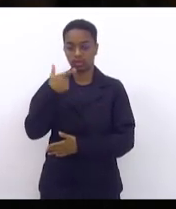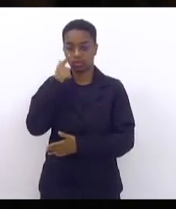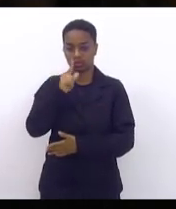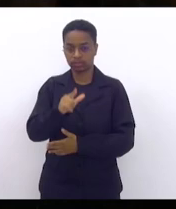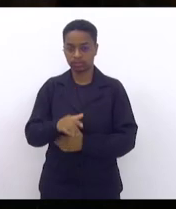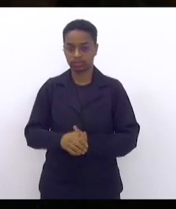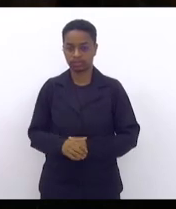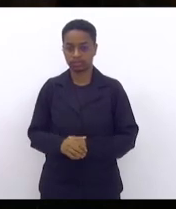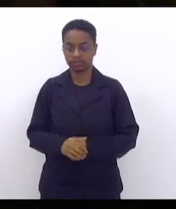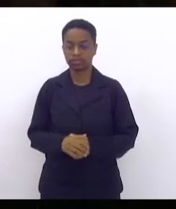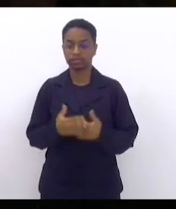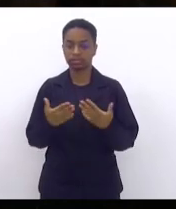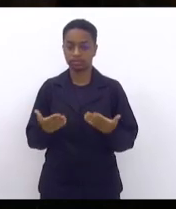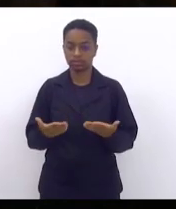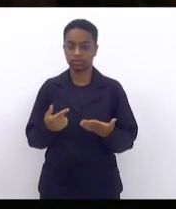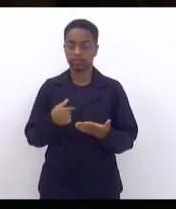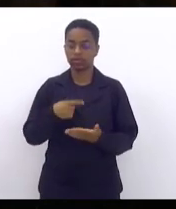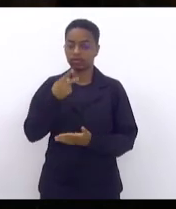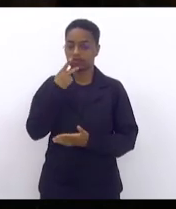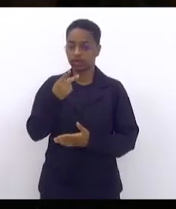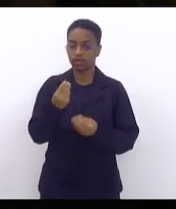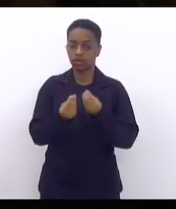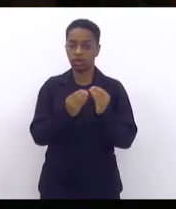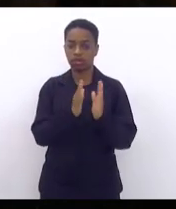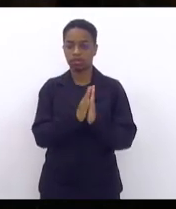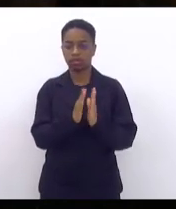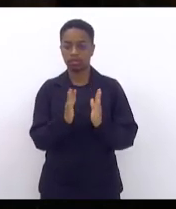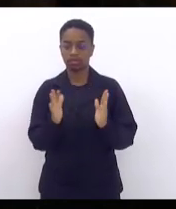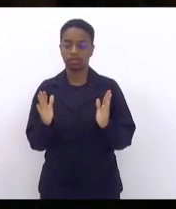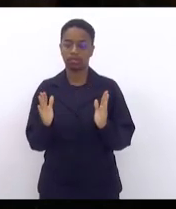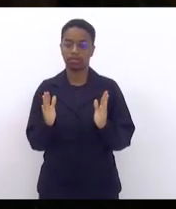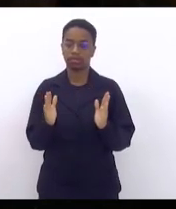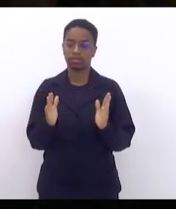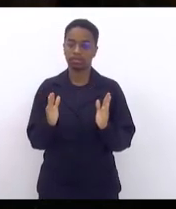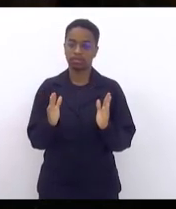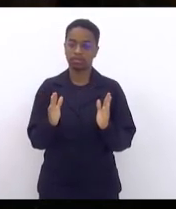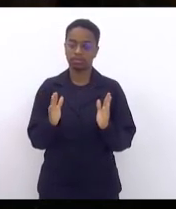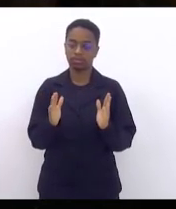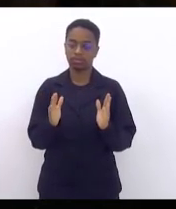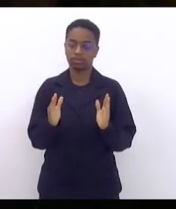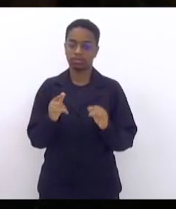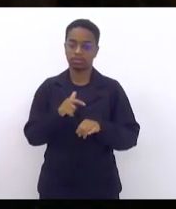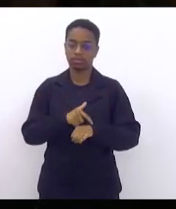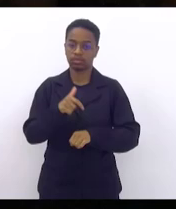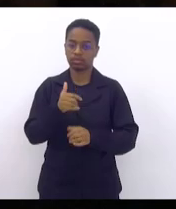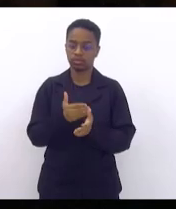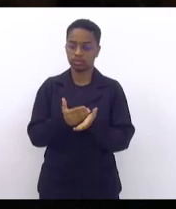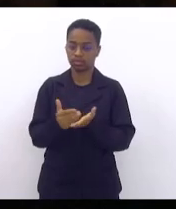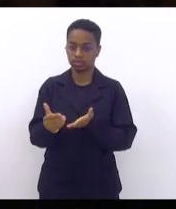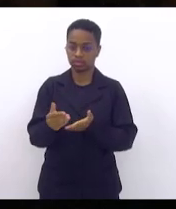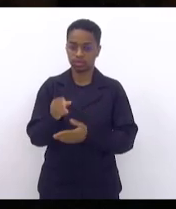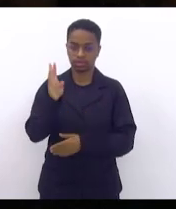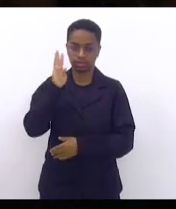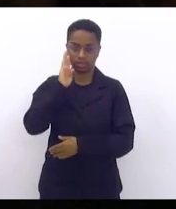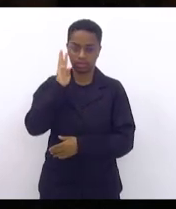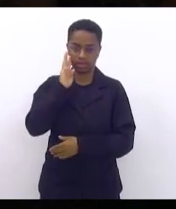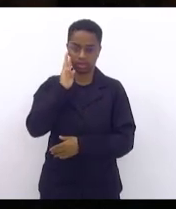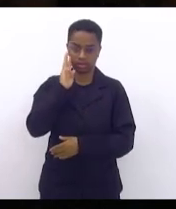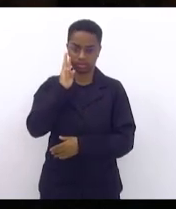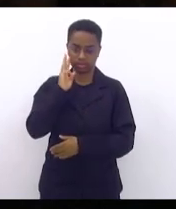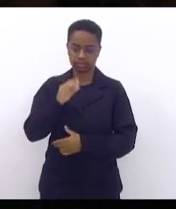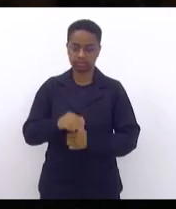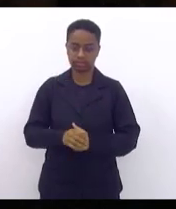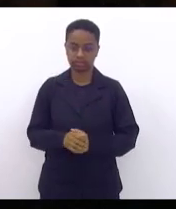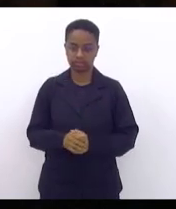se tem aqui a nossa Saga na expediente inicial de terça-feira como